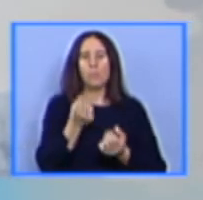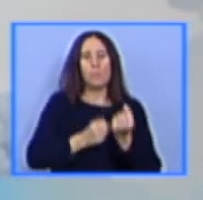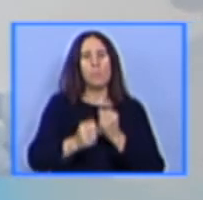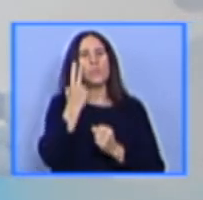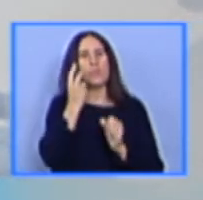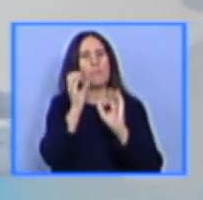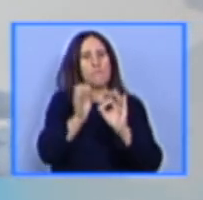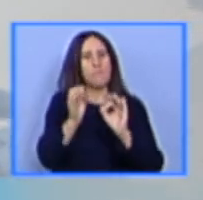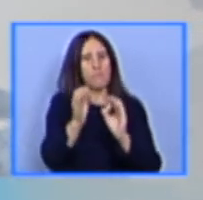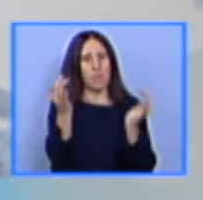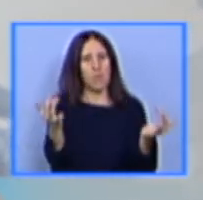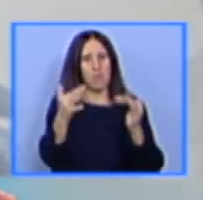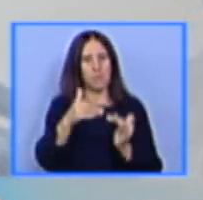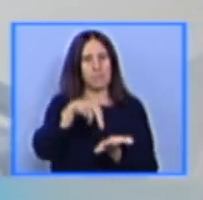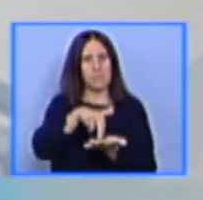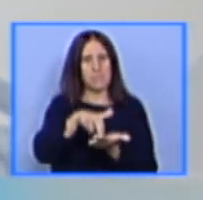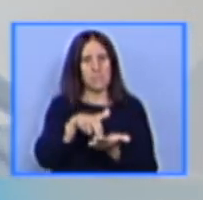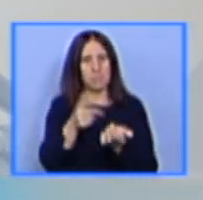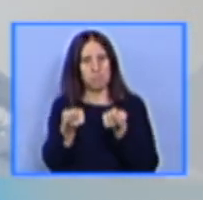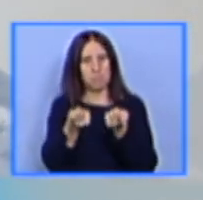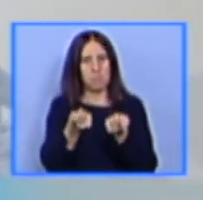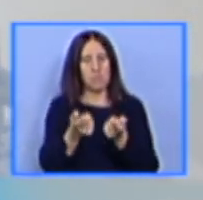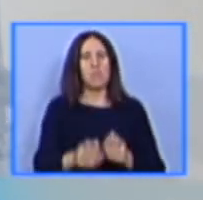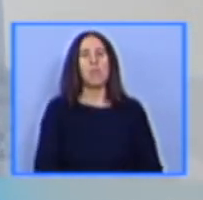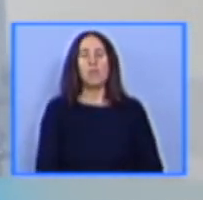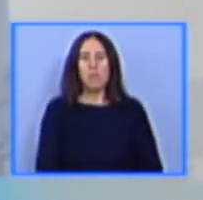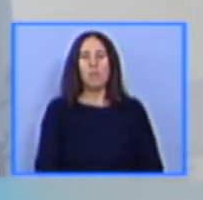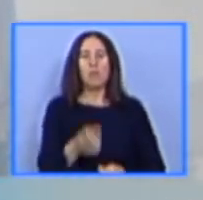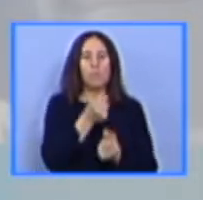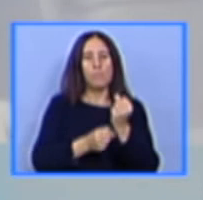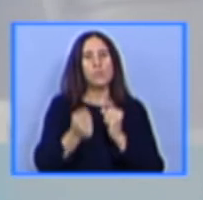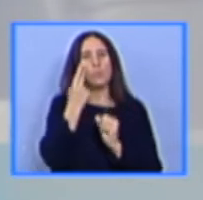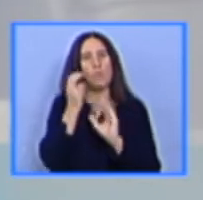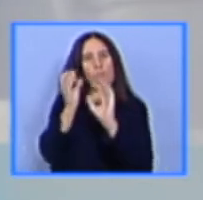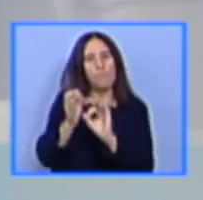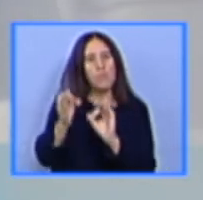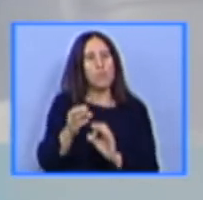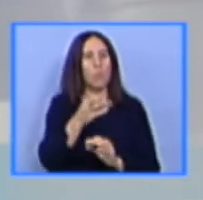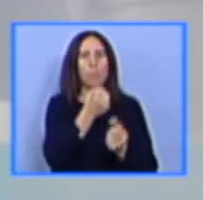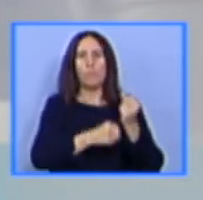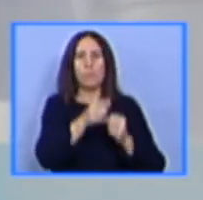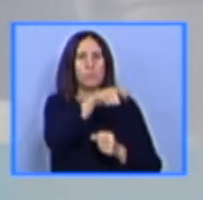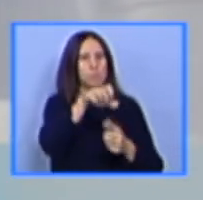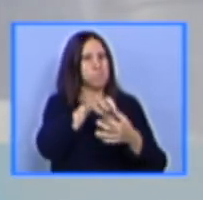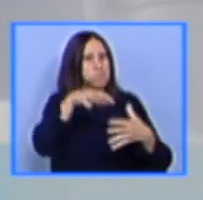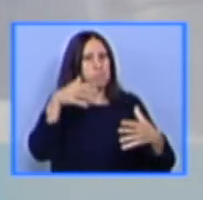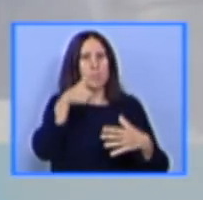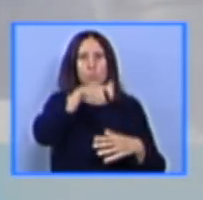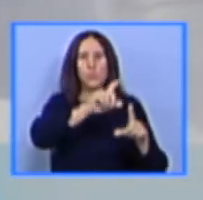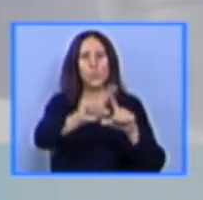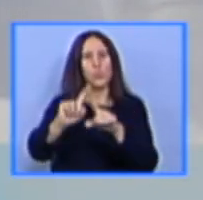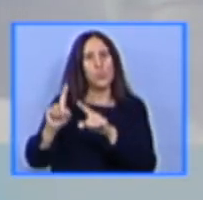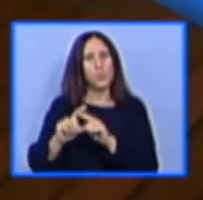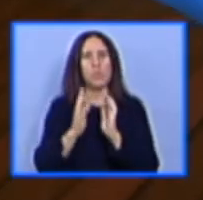pró-vida estarão presentes e estão a dinamizar. Pró-vida e outras pessoas que não pertencem a estes movimentos, pessoas de diferentes